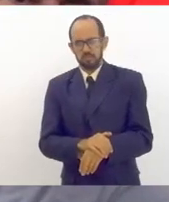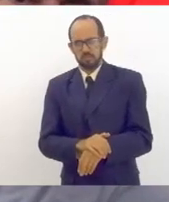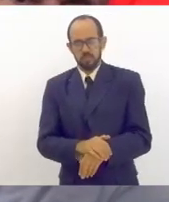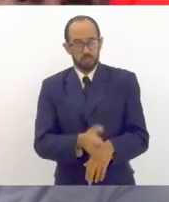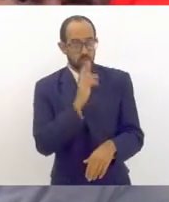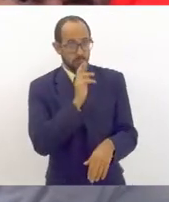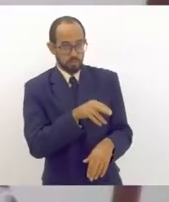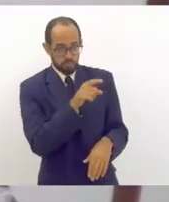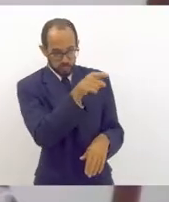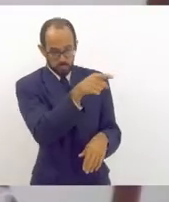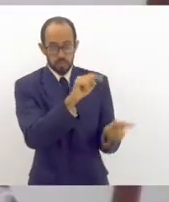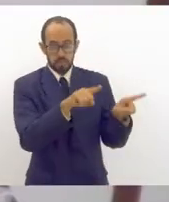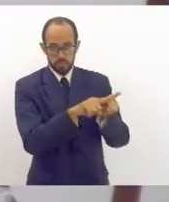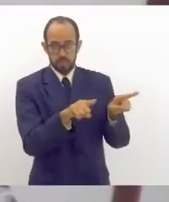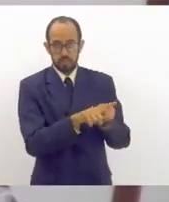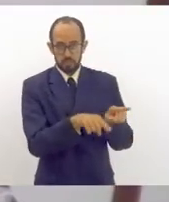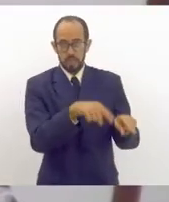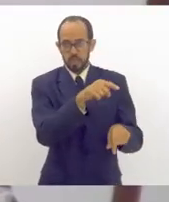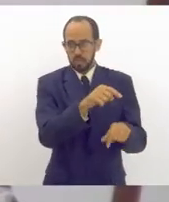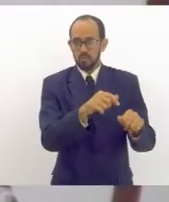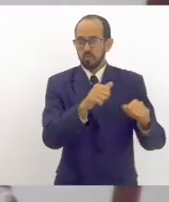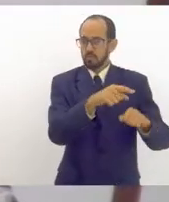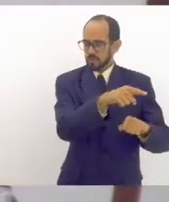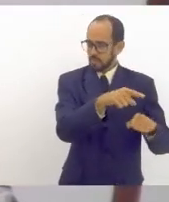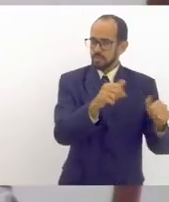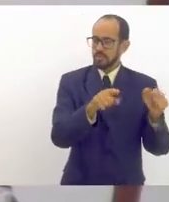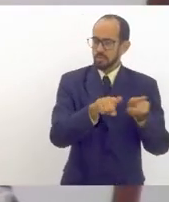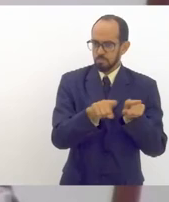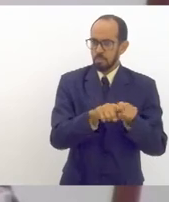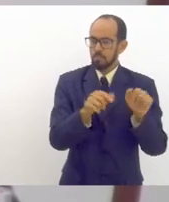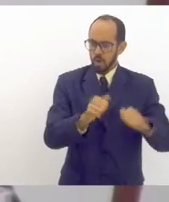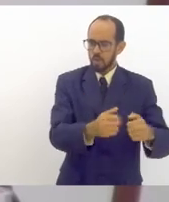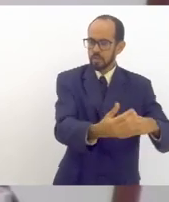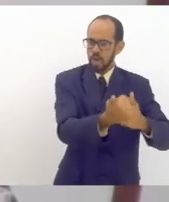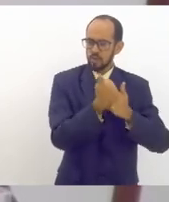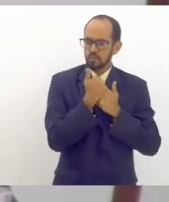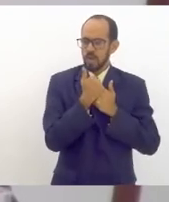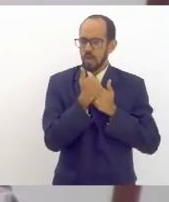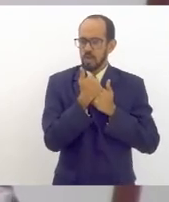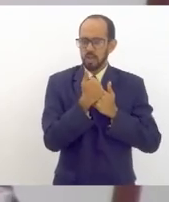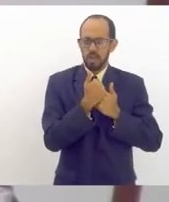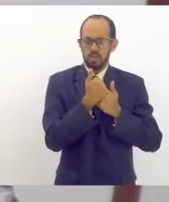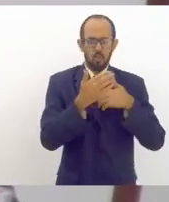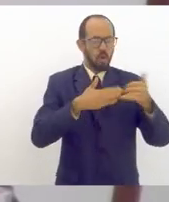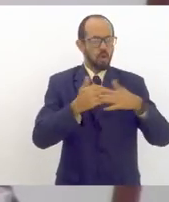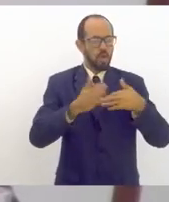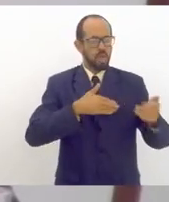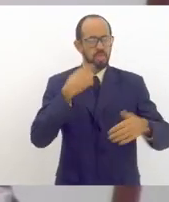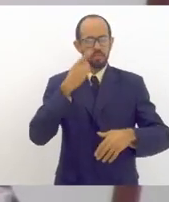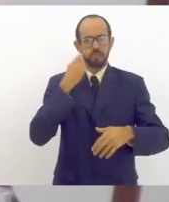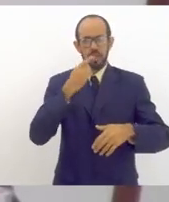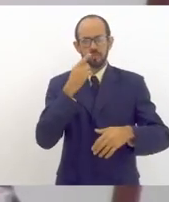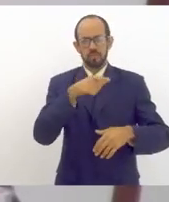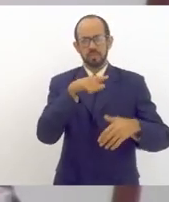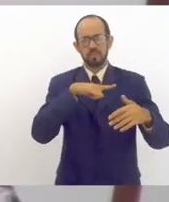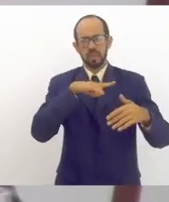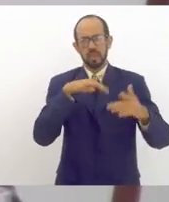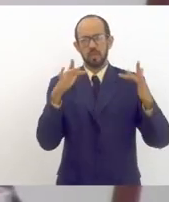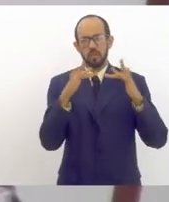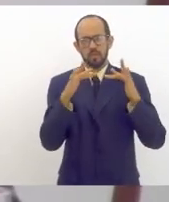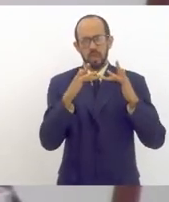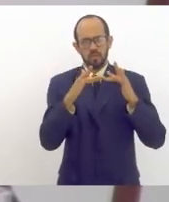vocês podem contribuir nesse aspecto também os deputados que tenham vocês têm alguma relação que tem alguma proximidade